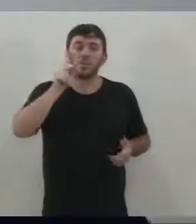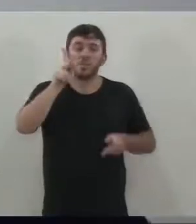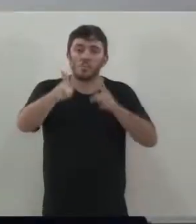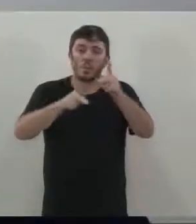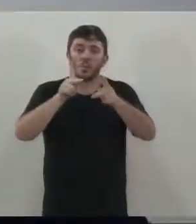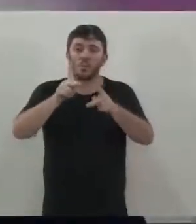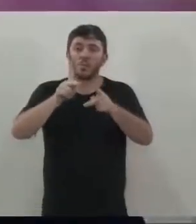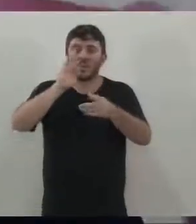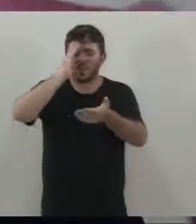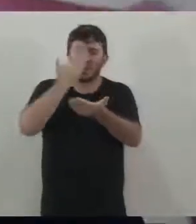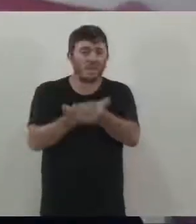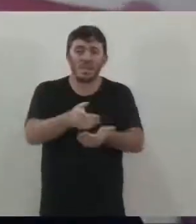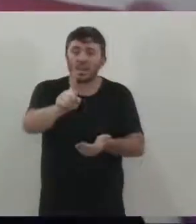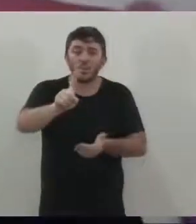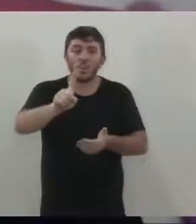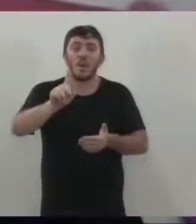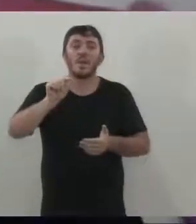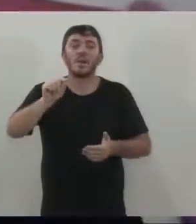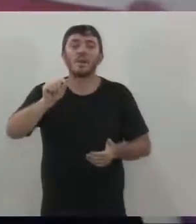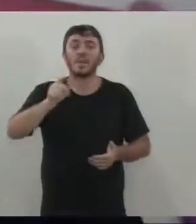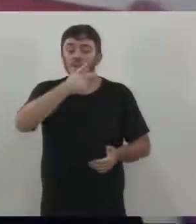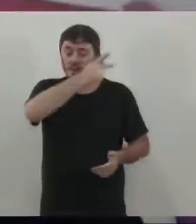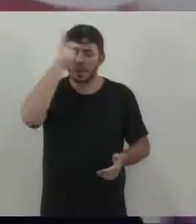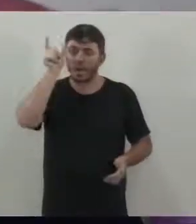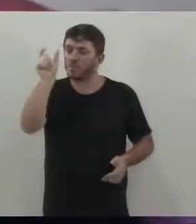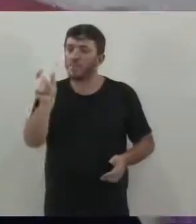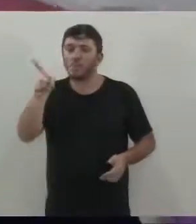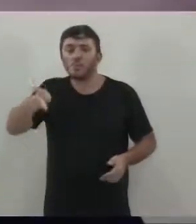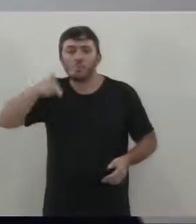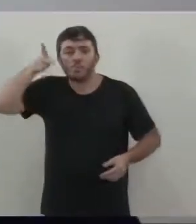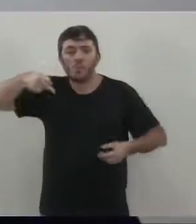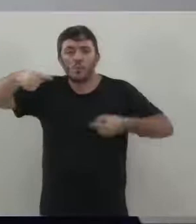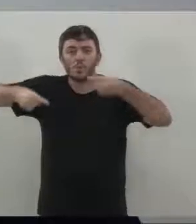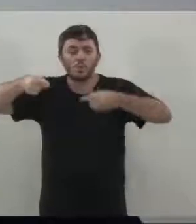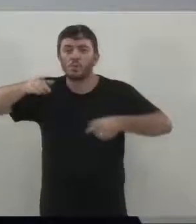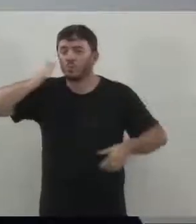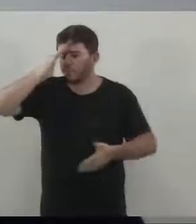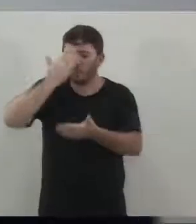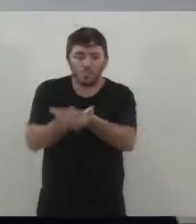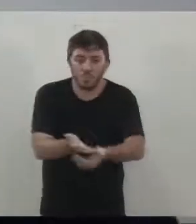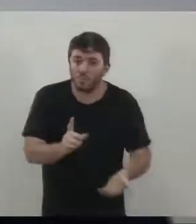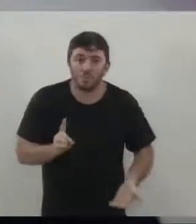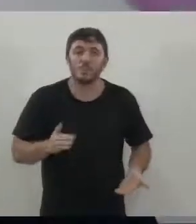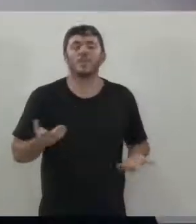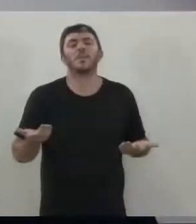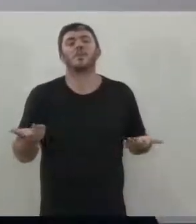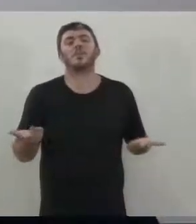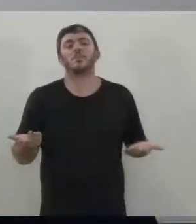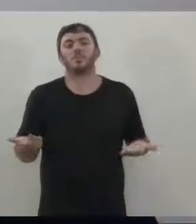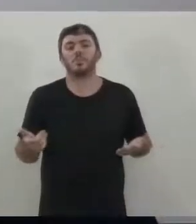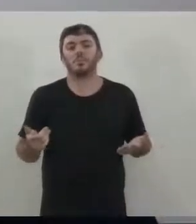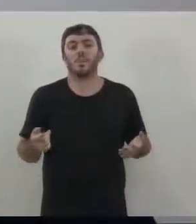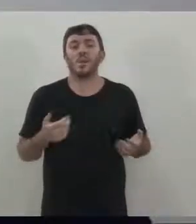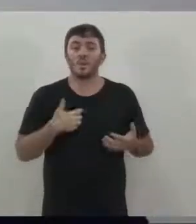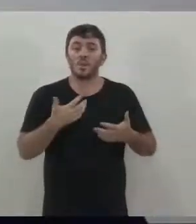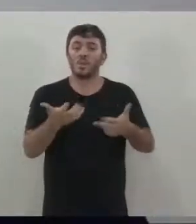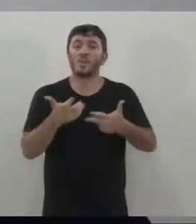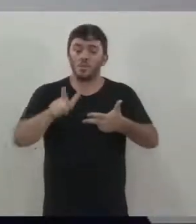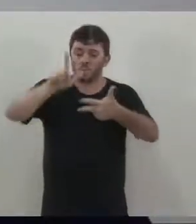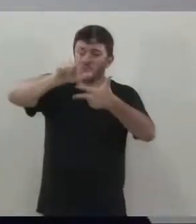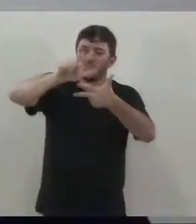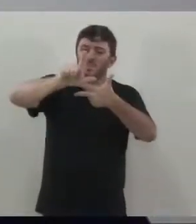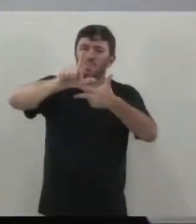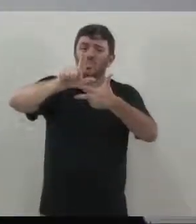políticos, também muitas vezes se desacredita da justiça, e a gente não quer isso, né? A gente quer um legislativo